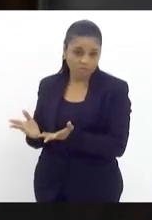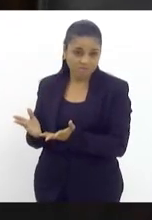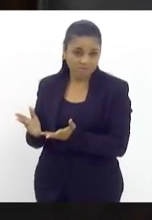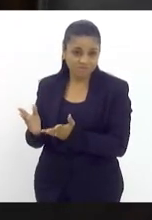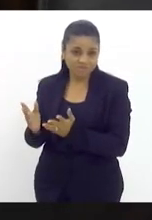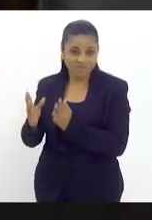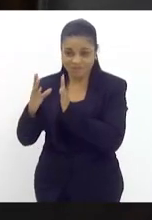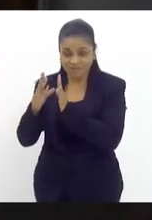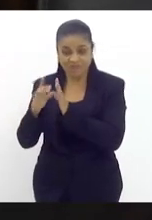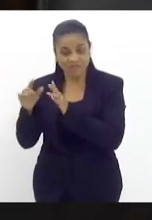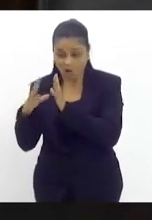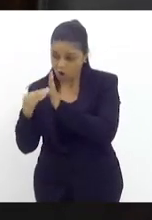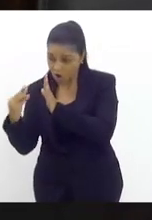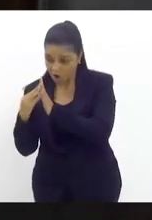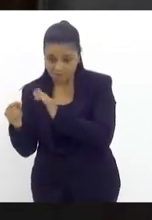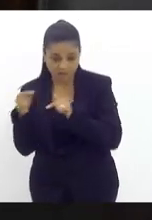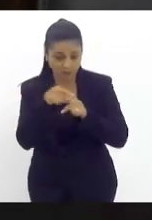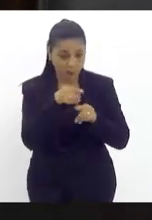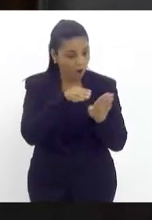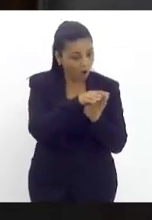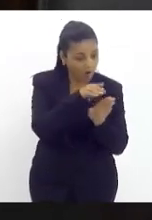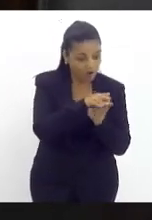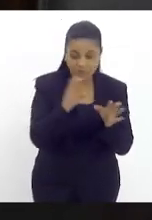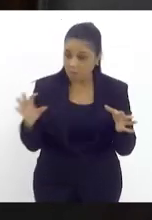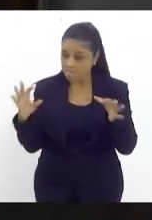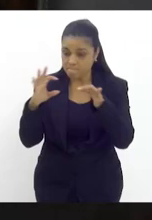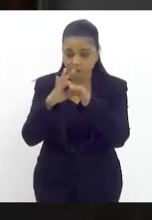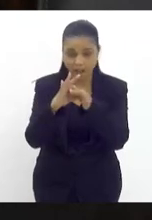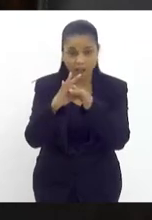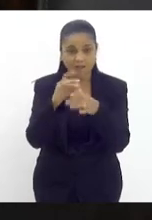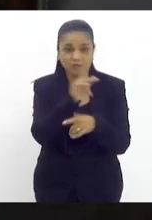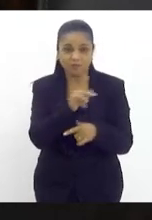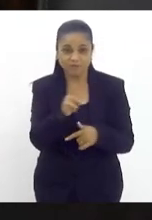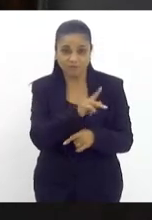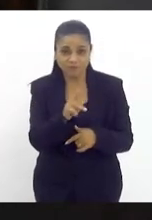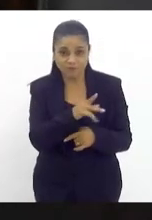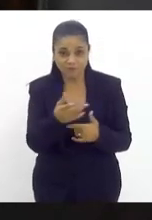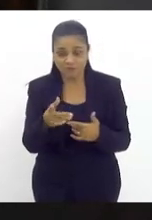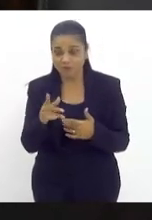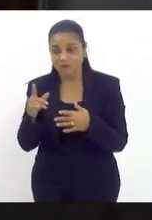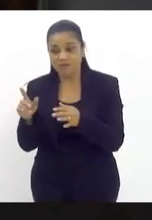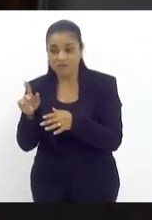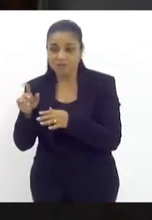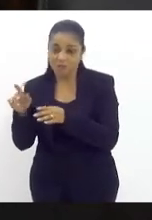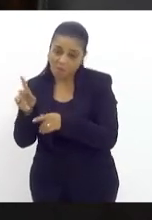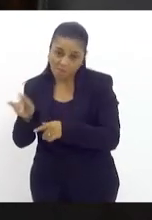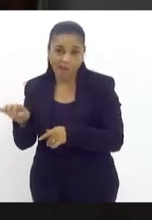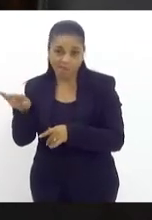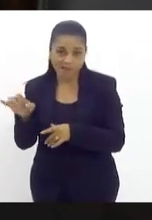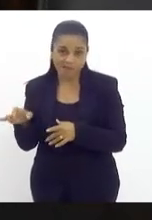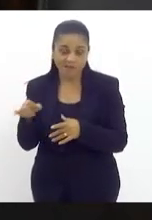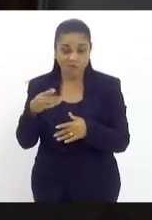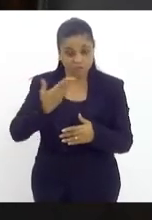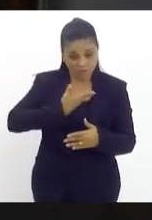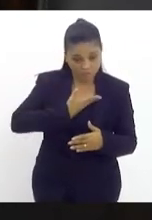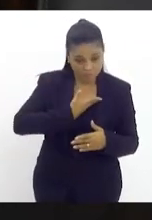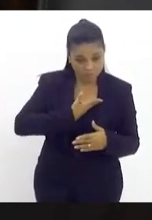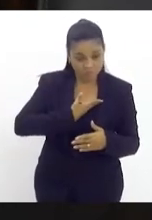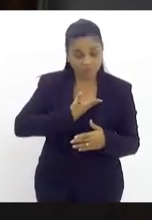vê em casa corrobora com as orientações que a professora deu. E aí vê que os amiguinhos, que os pais dos